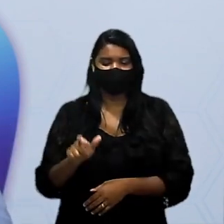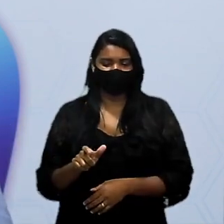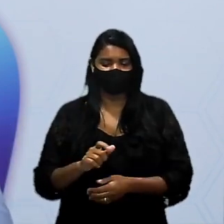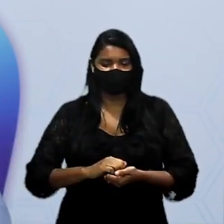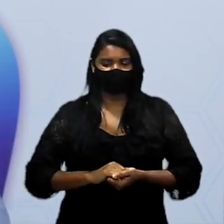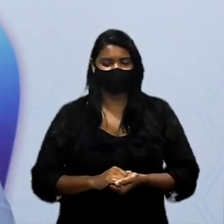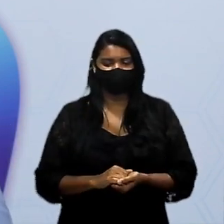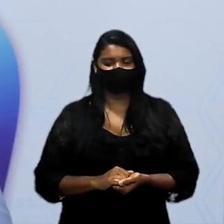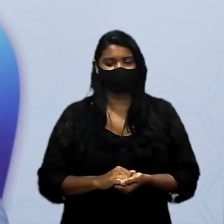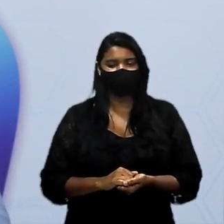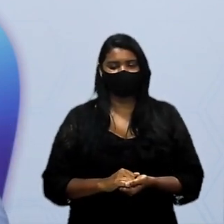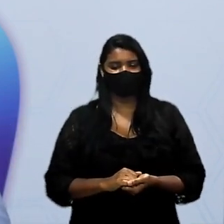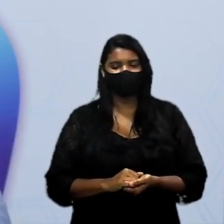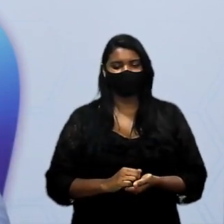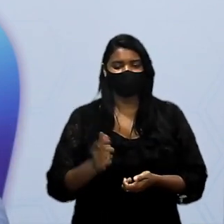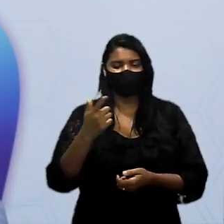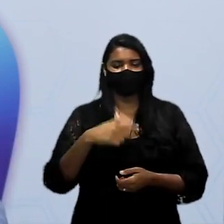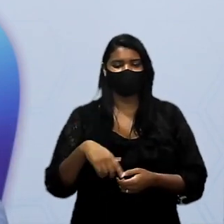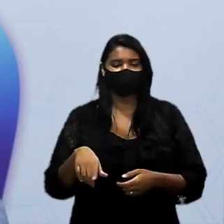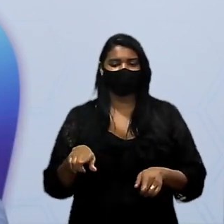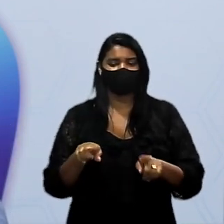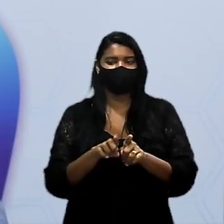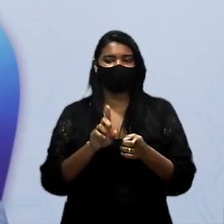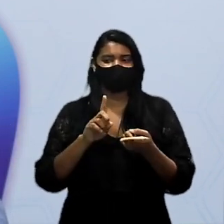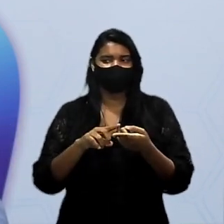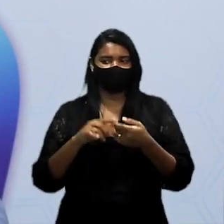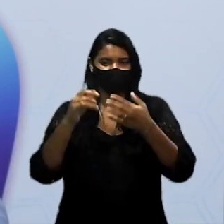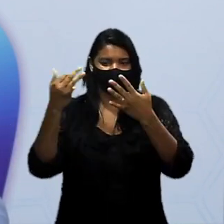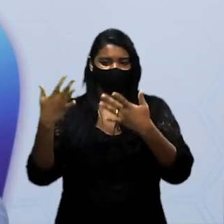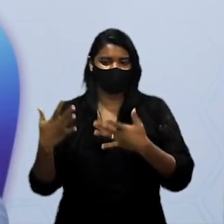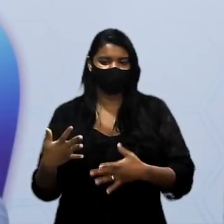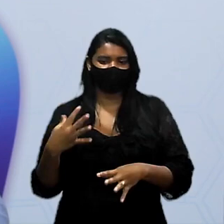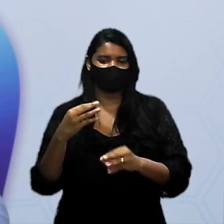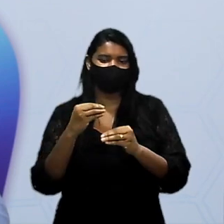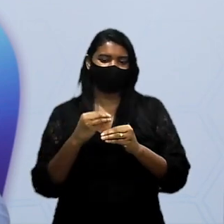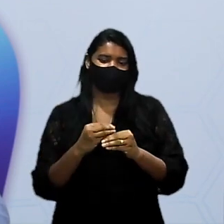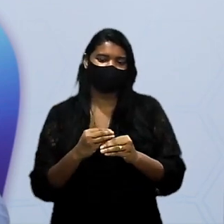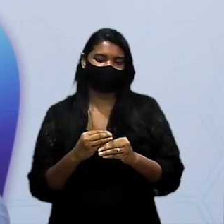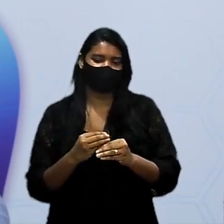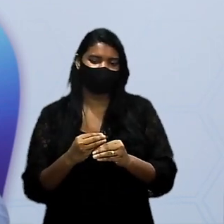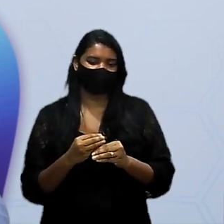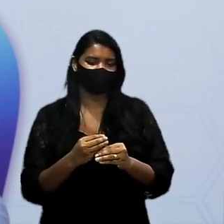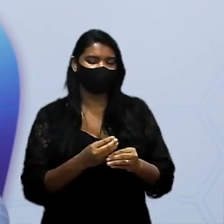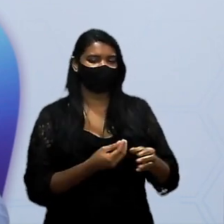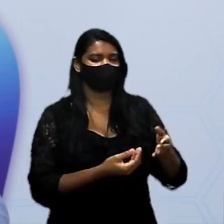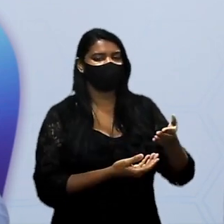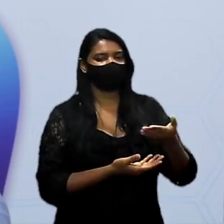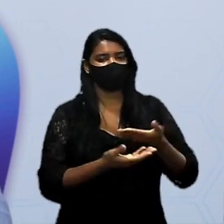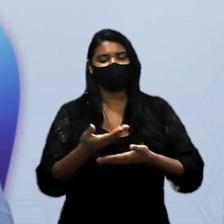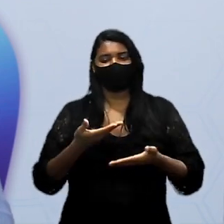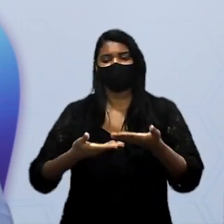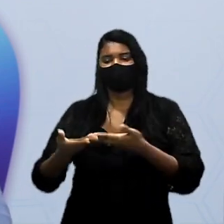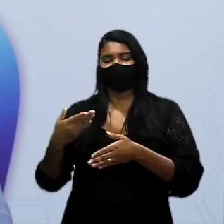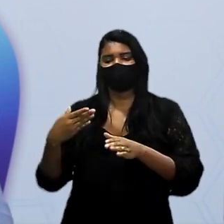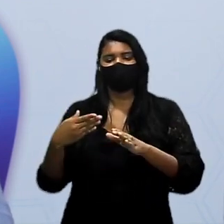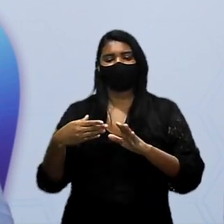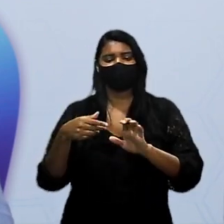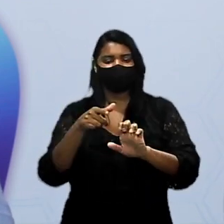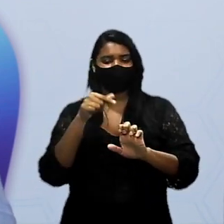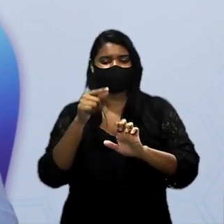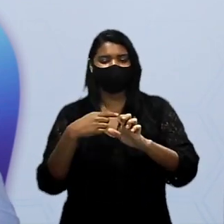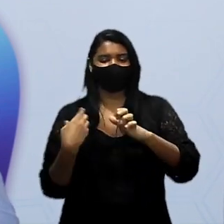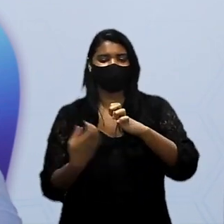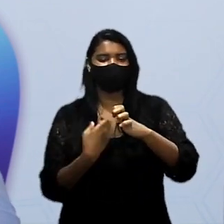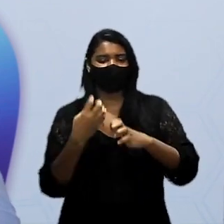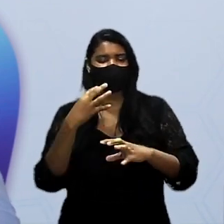equidade. O outro elemento que a gente traz fala a respeito de grandes corporações, né? As empresas em